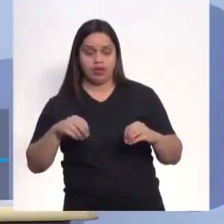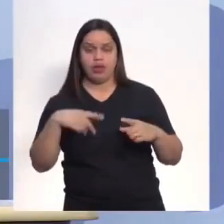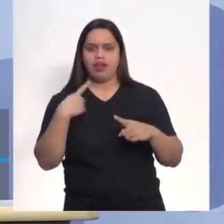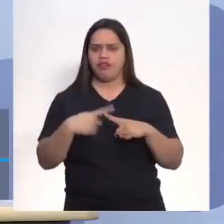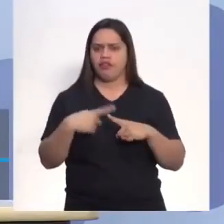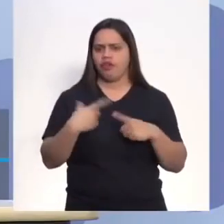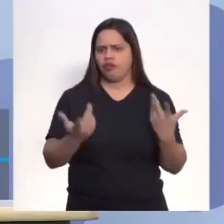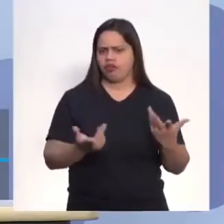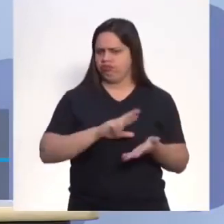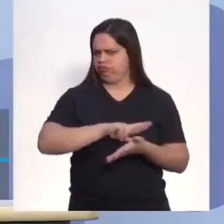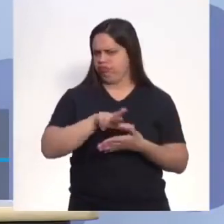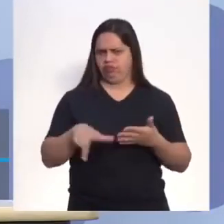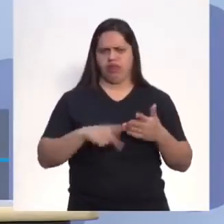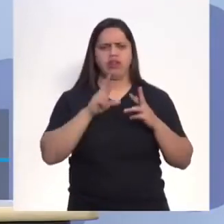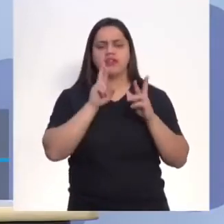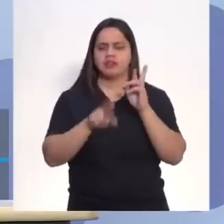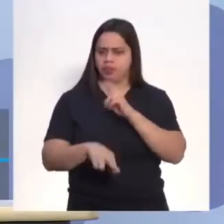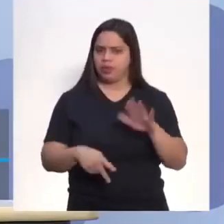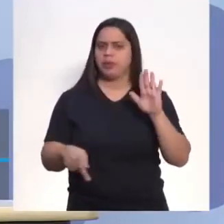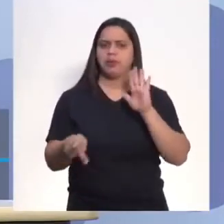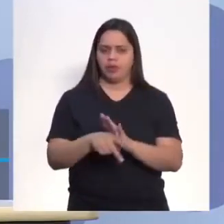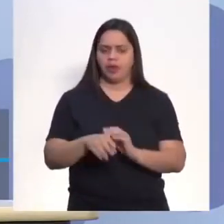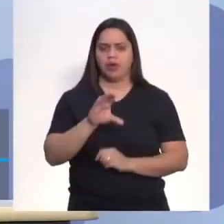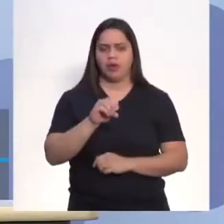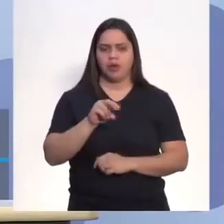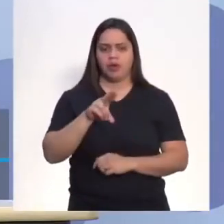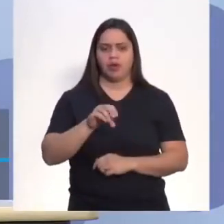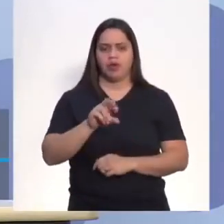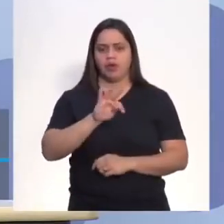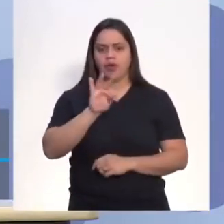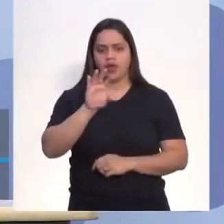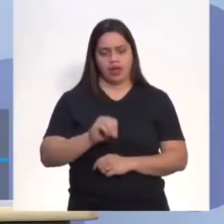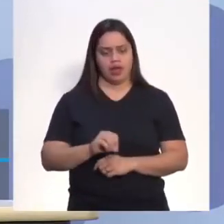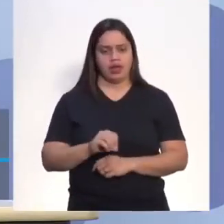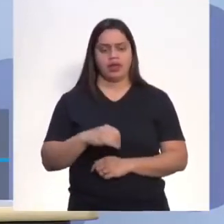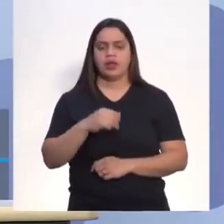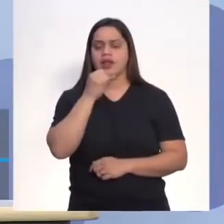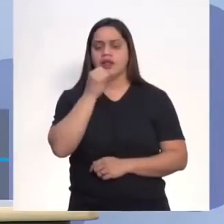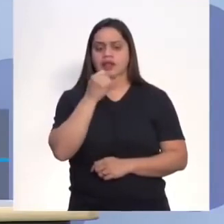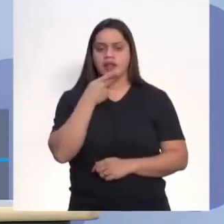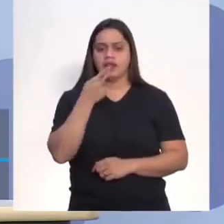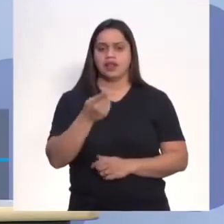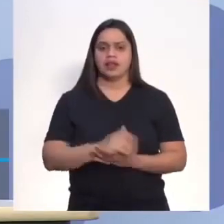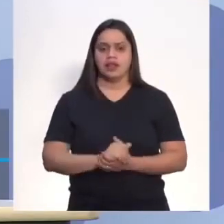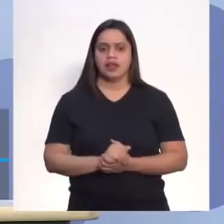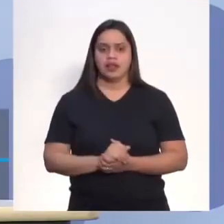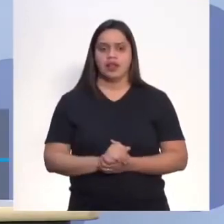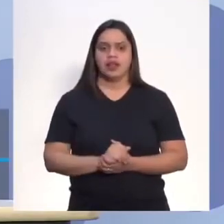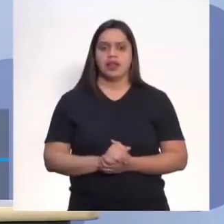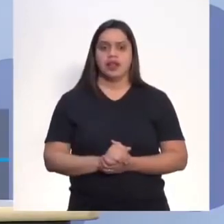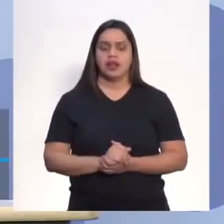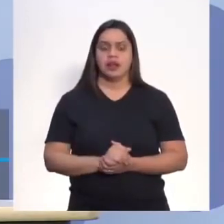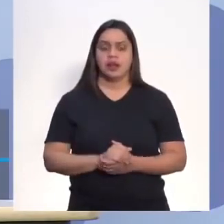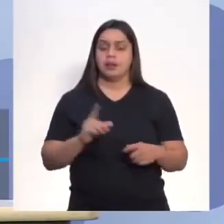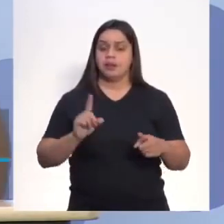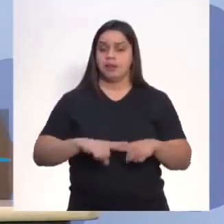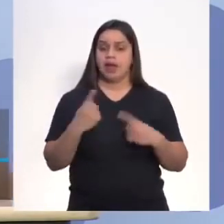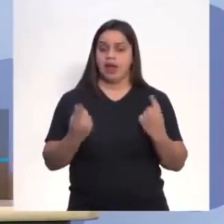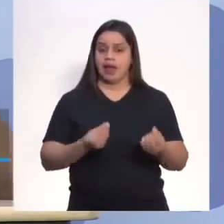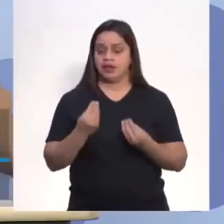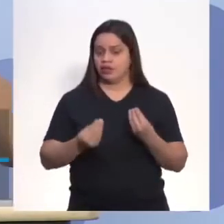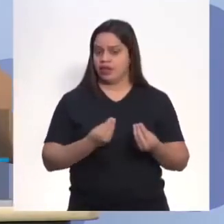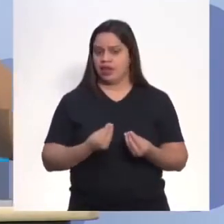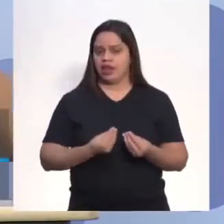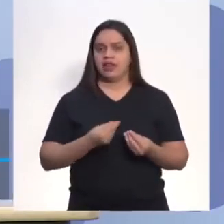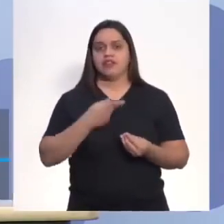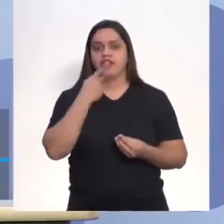eles pensaram assim, você vê... Não, é verdade, eles deram concreto, mas você